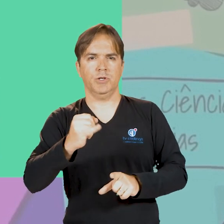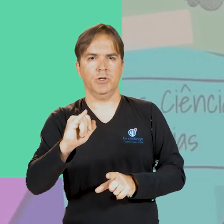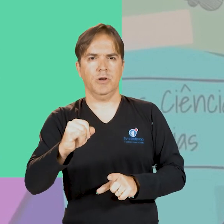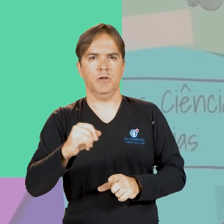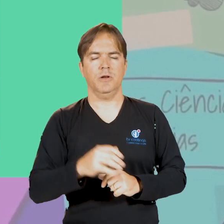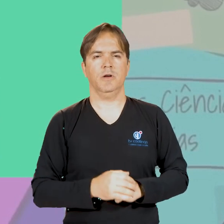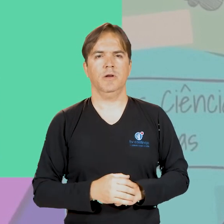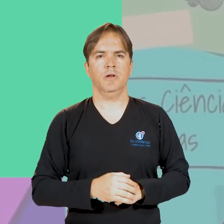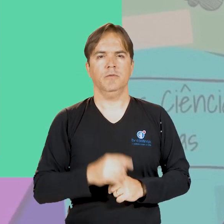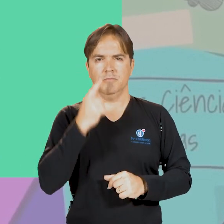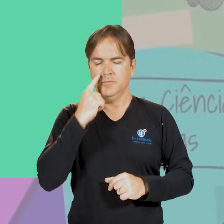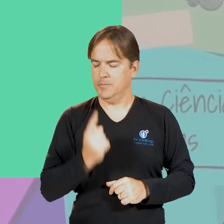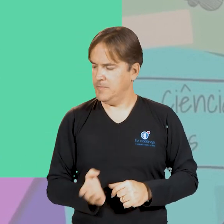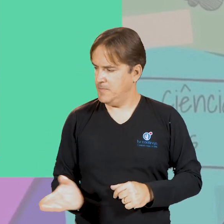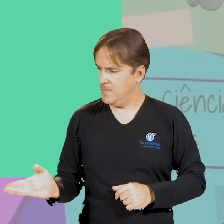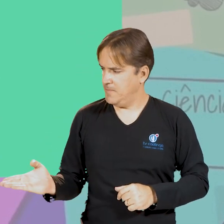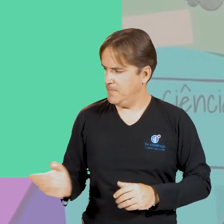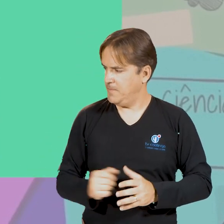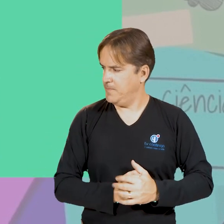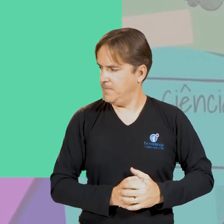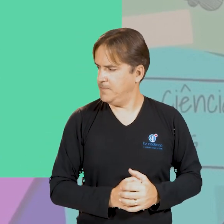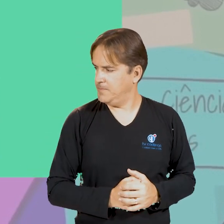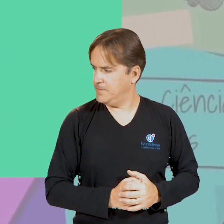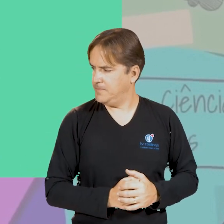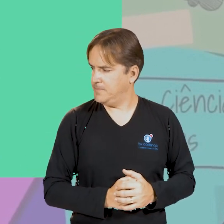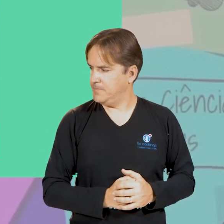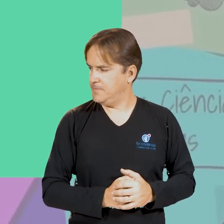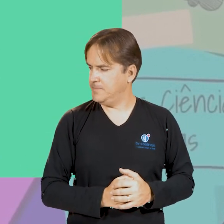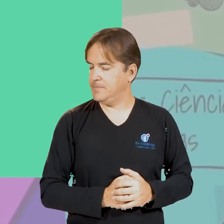do sistemas.u